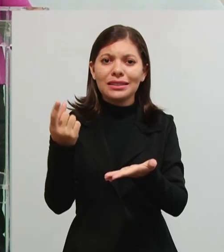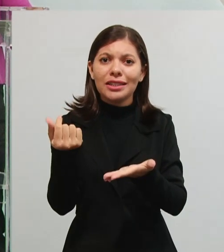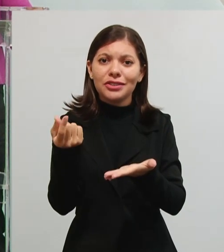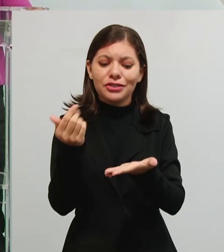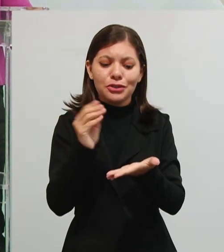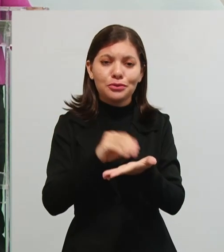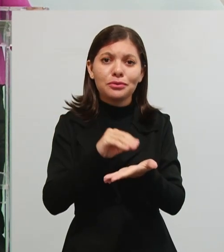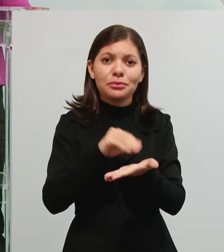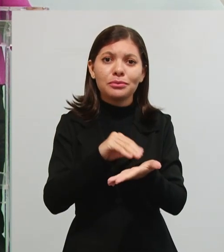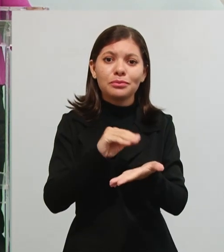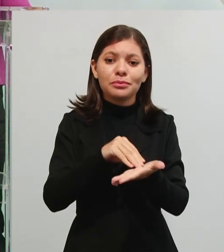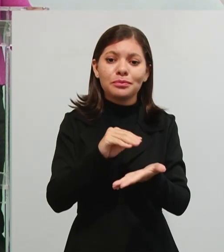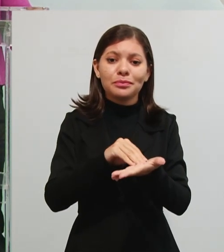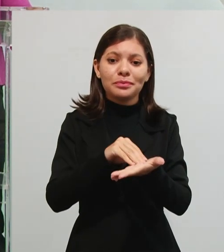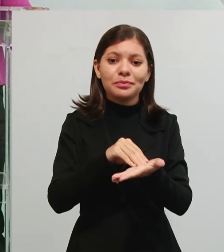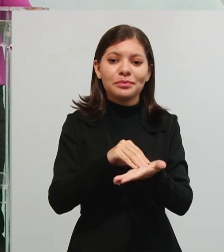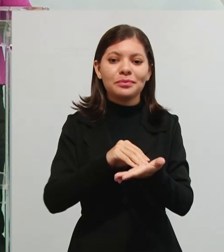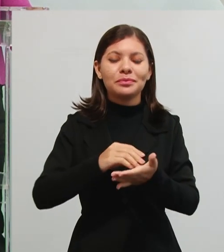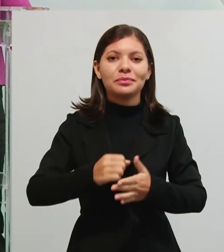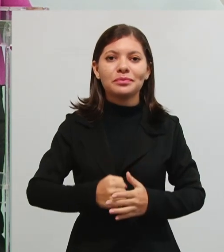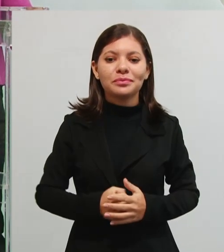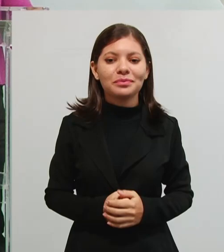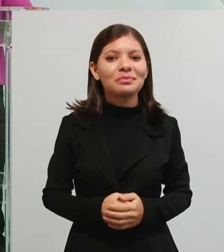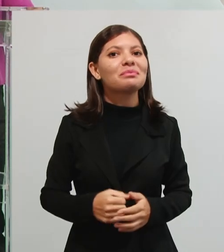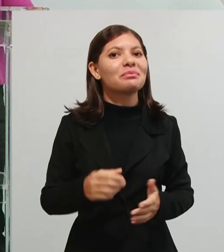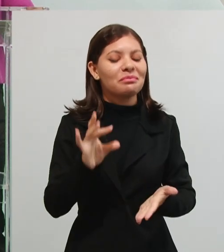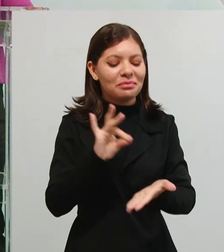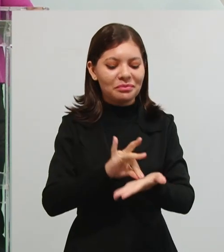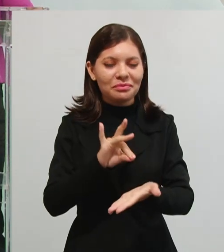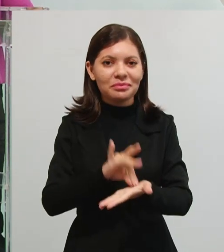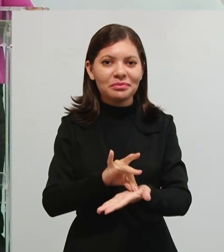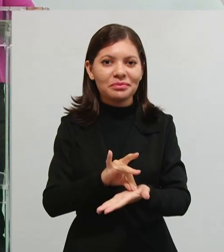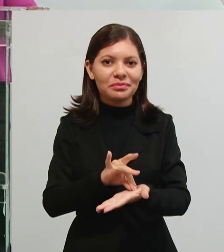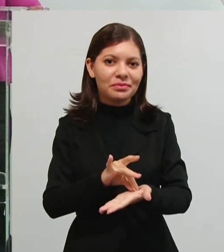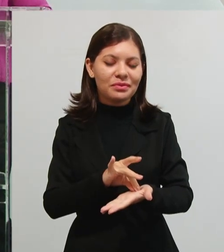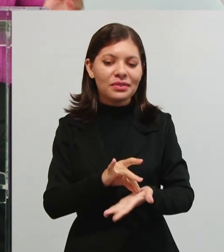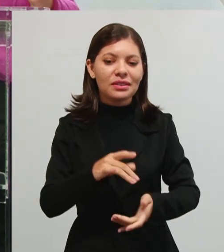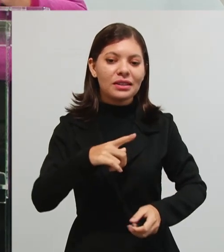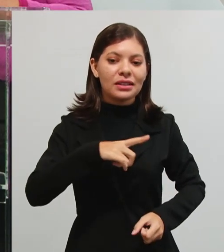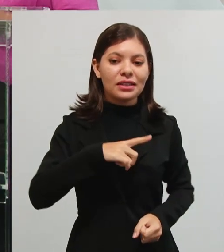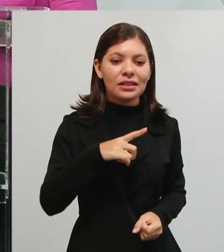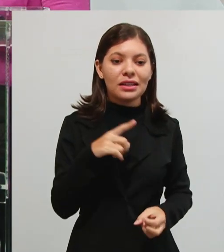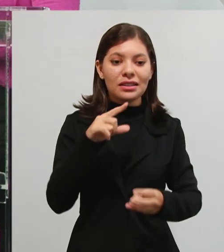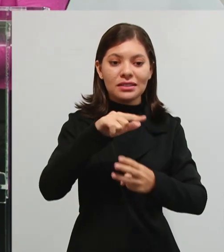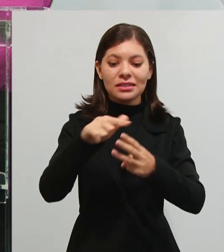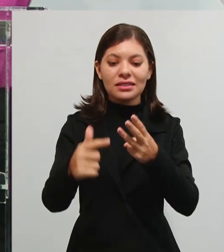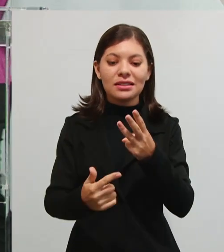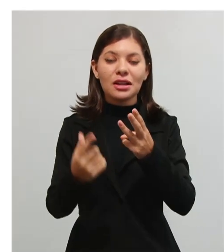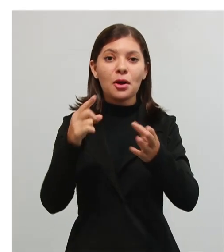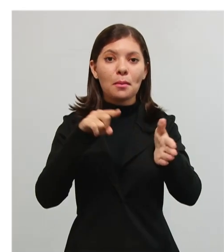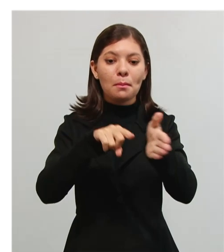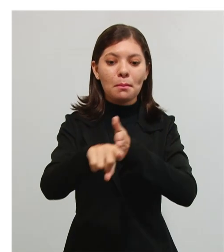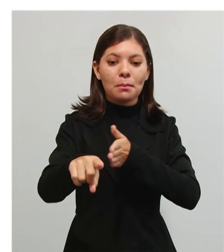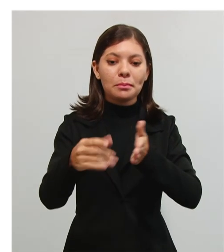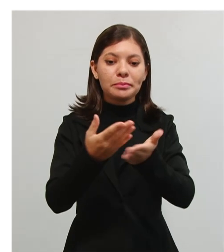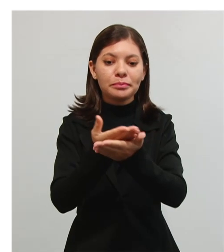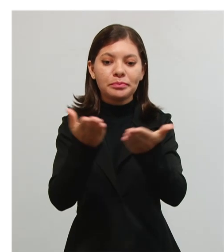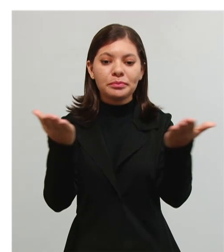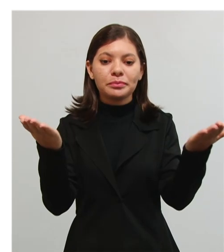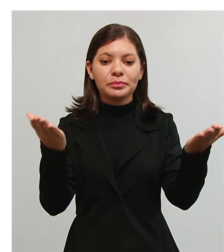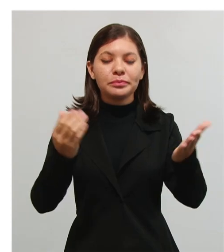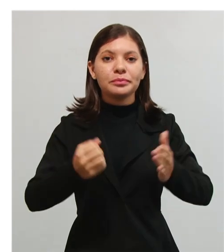E aí vem a parte da cobrança, não é verdade? Então nós temos aí essas 3 perguntas para